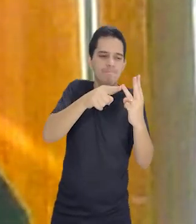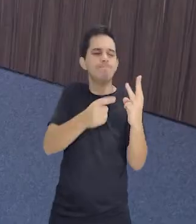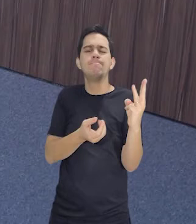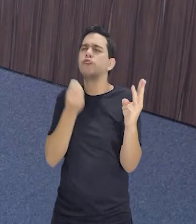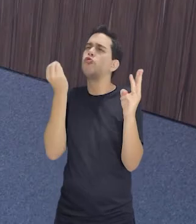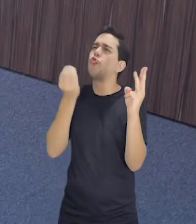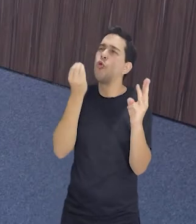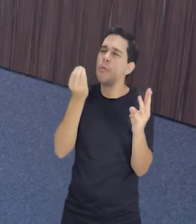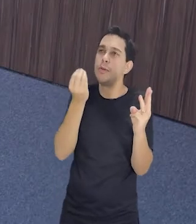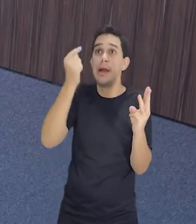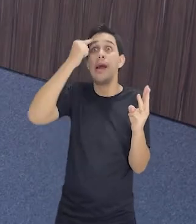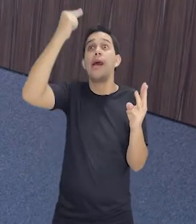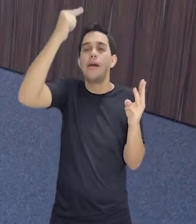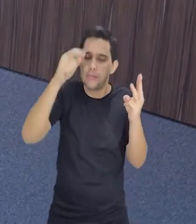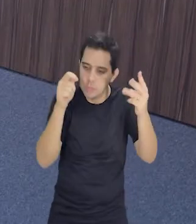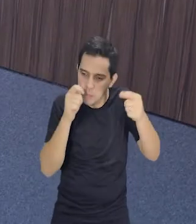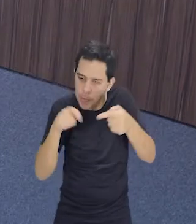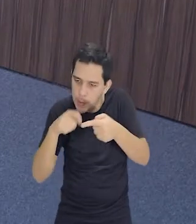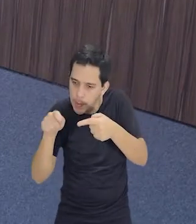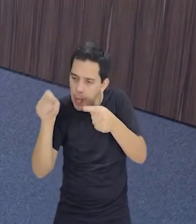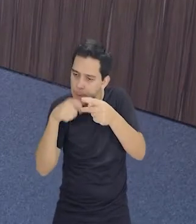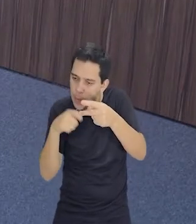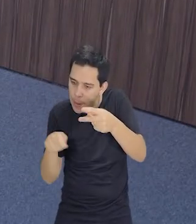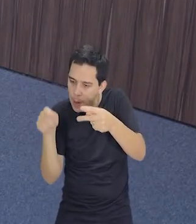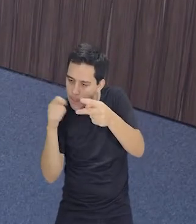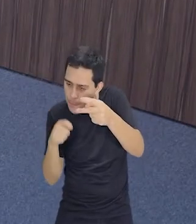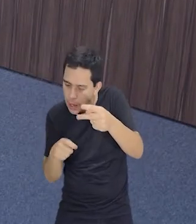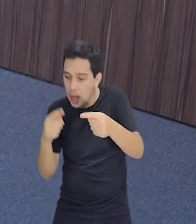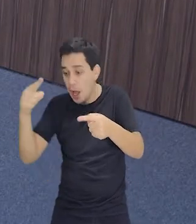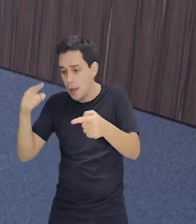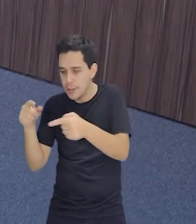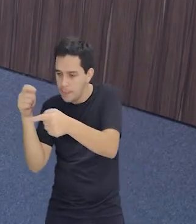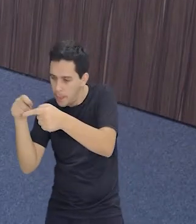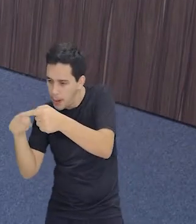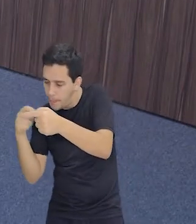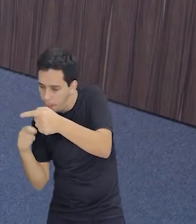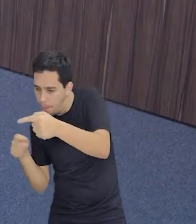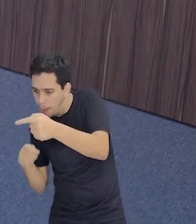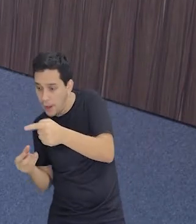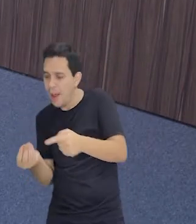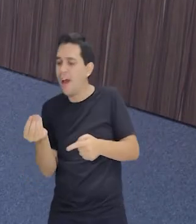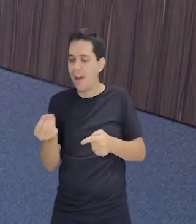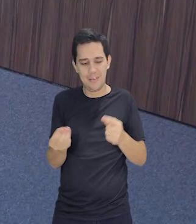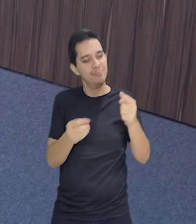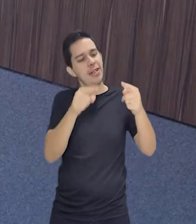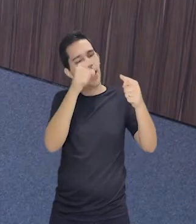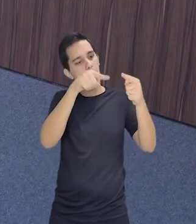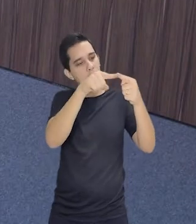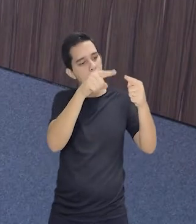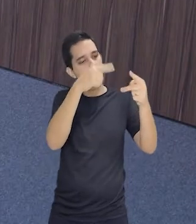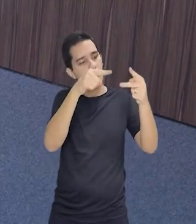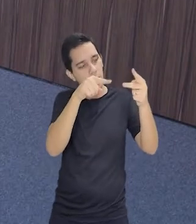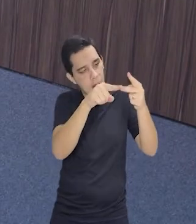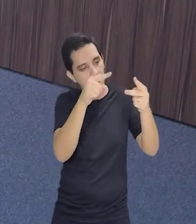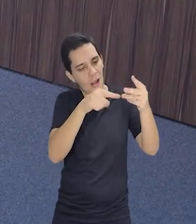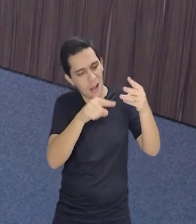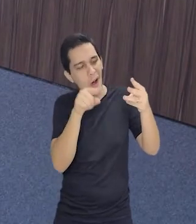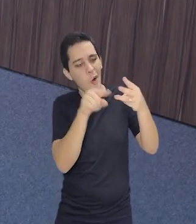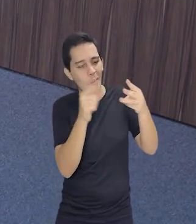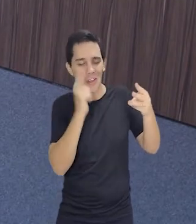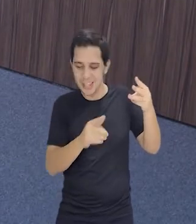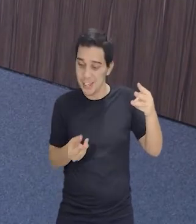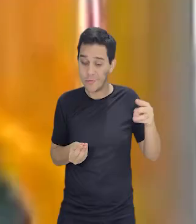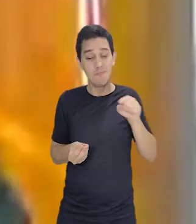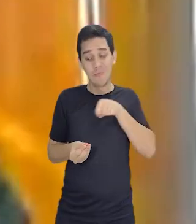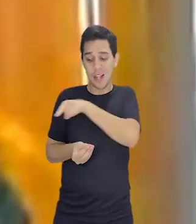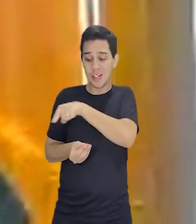metas e indicadores. O Conselho de Gestão Estratégica, agora em março desse ano, aprovou os temas que serão